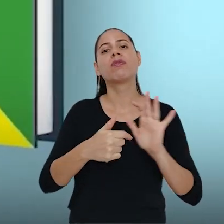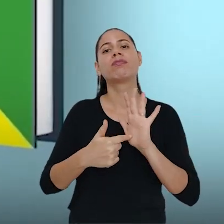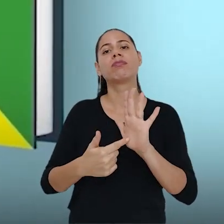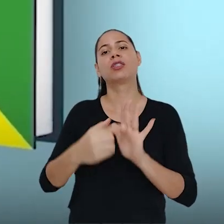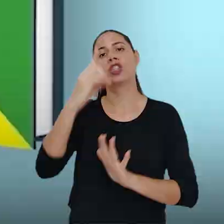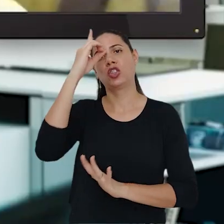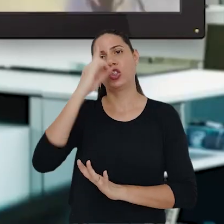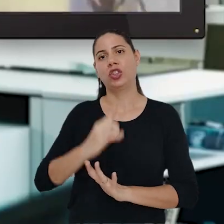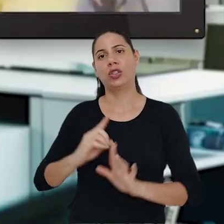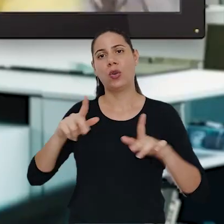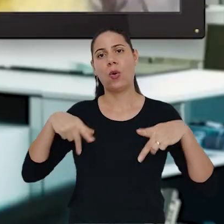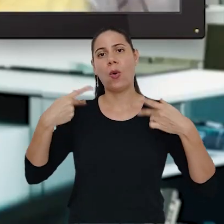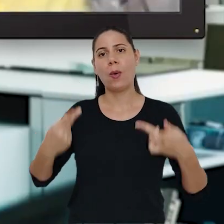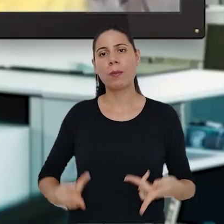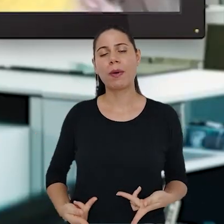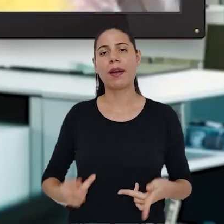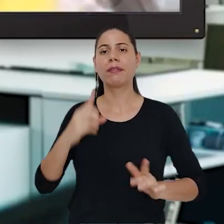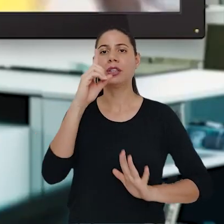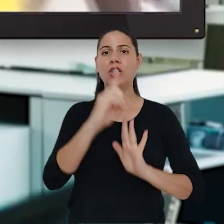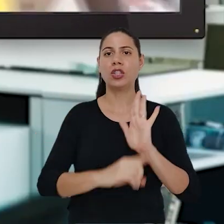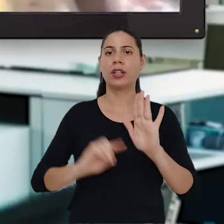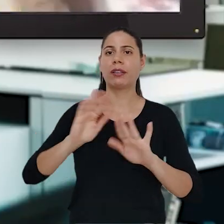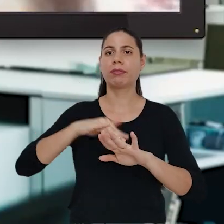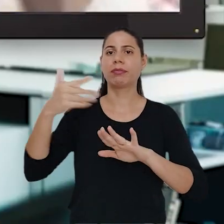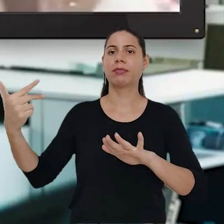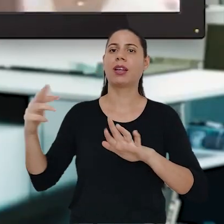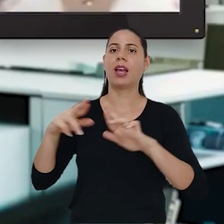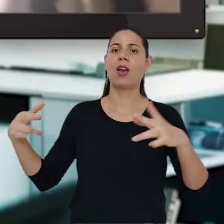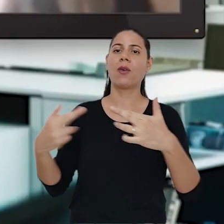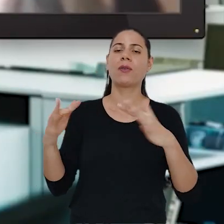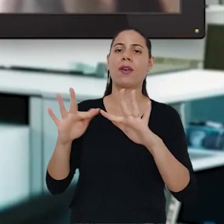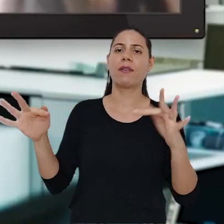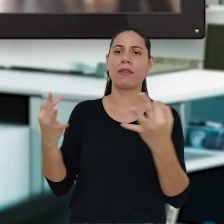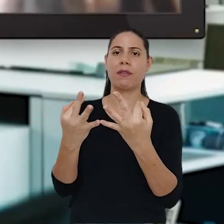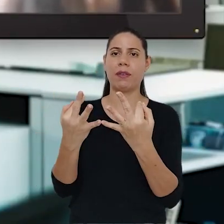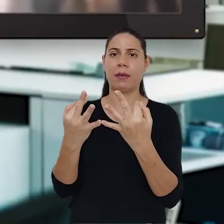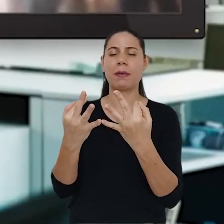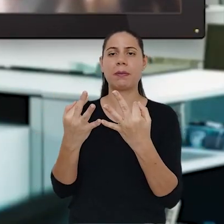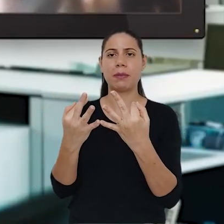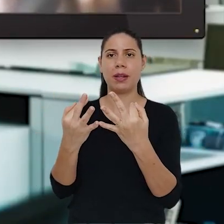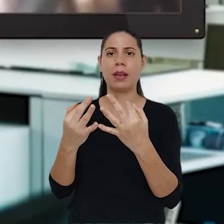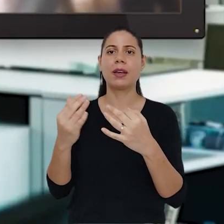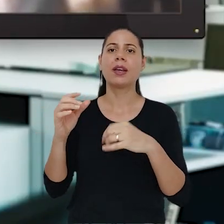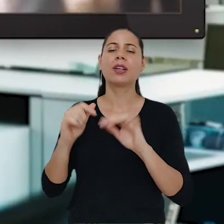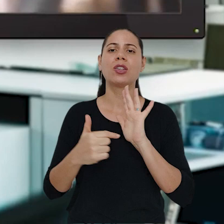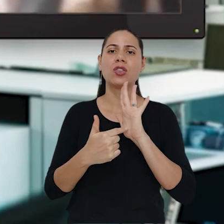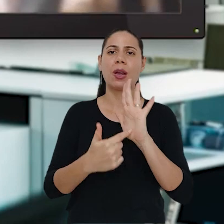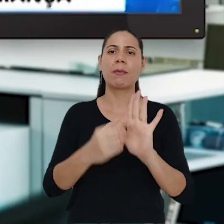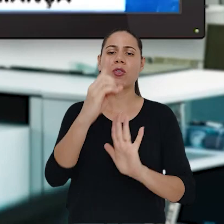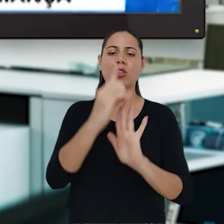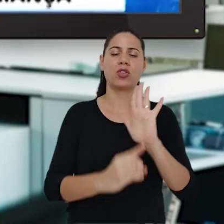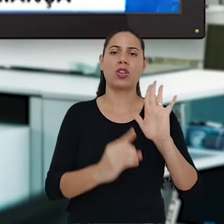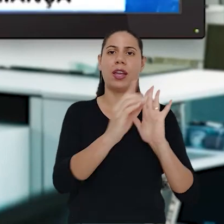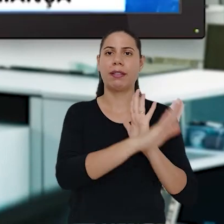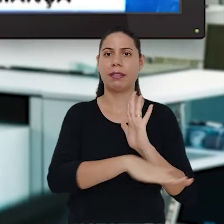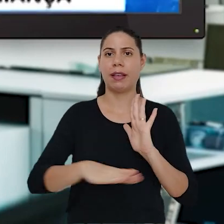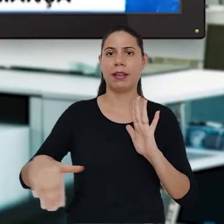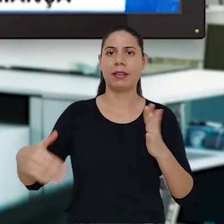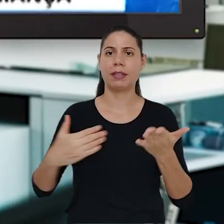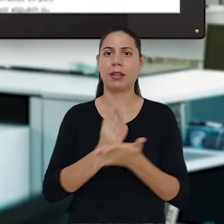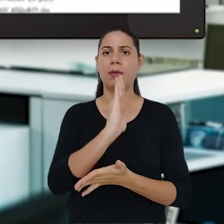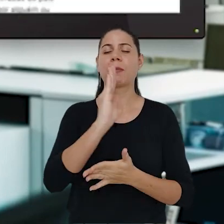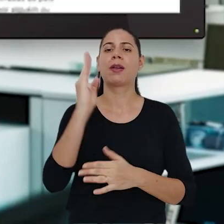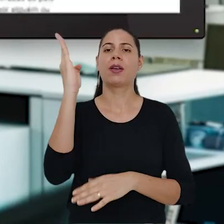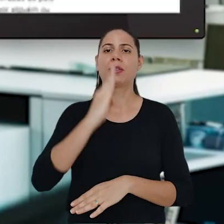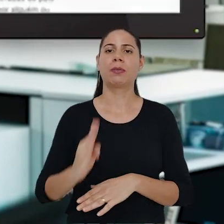da pessoa humana e no direito dos estrangeiros à reunião familiar, consagrado na Convenção sobre os Direitos da Criança, promulgado no Brasil